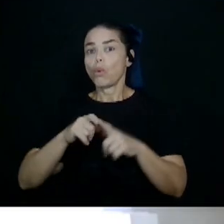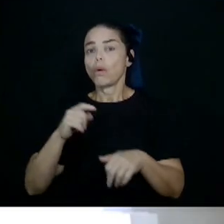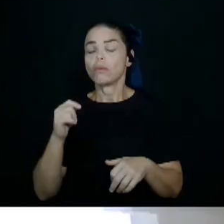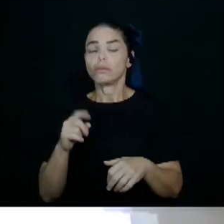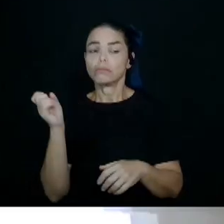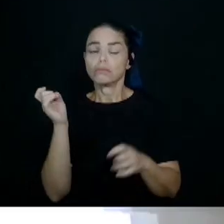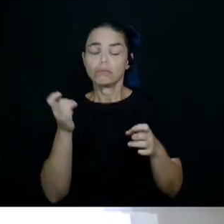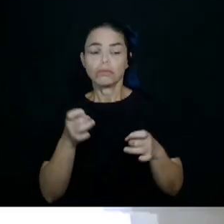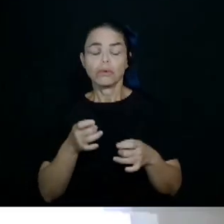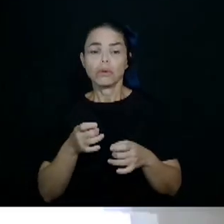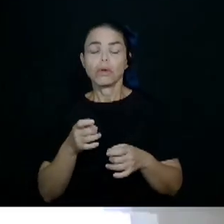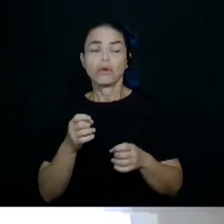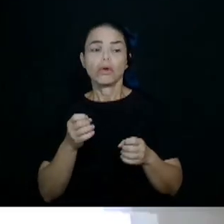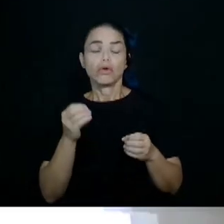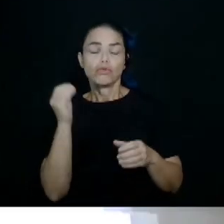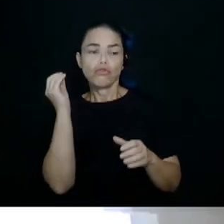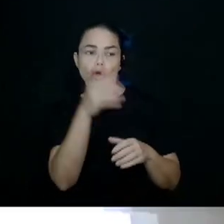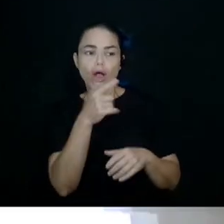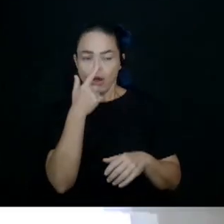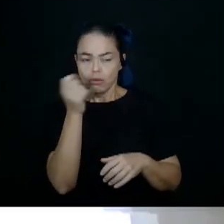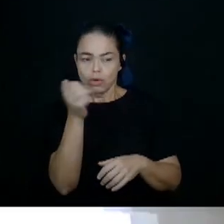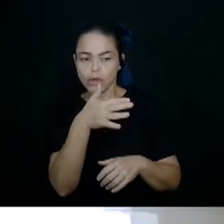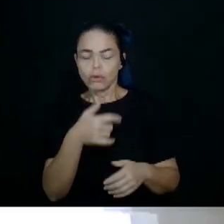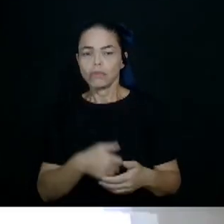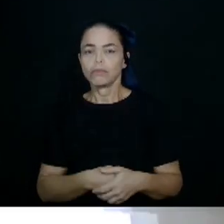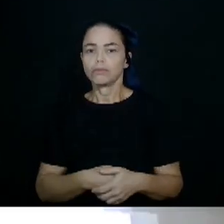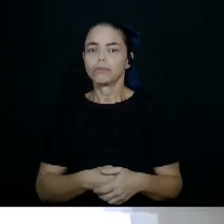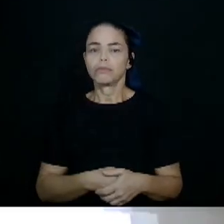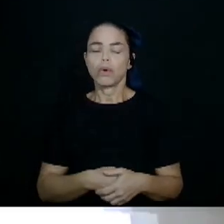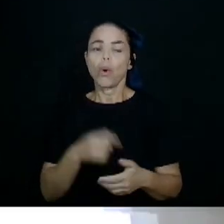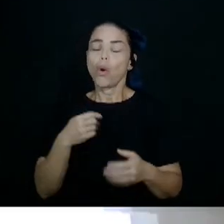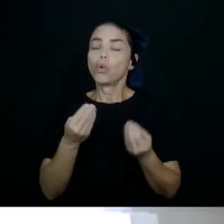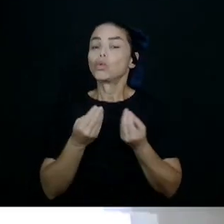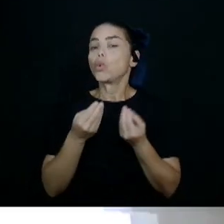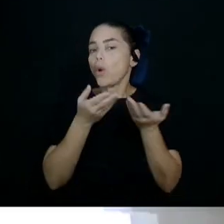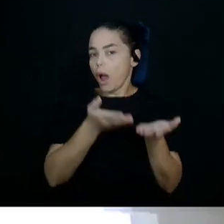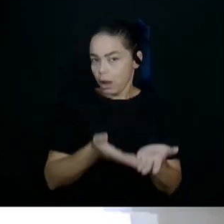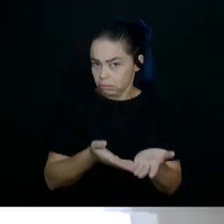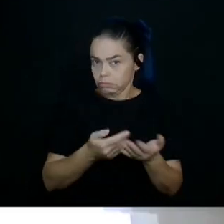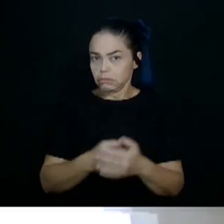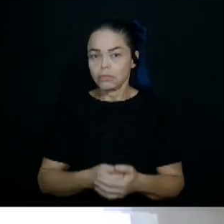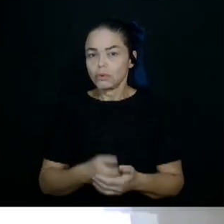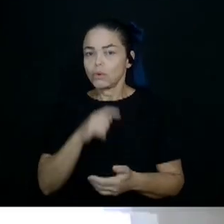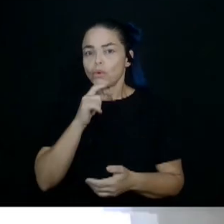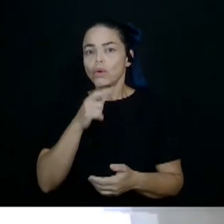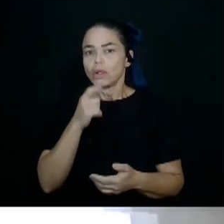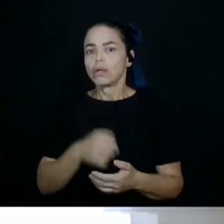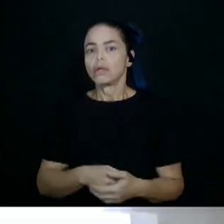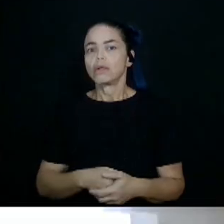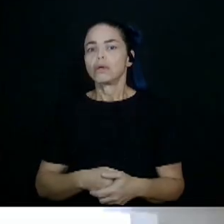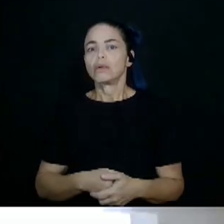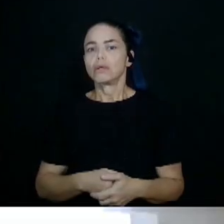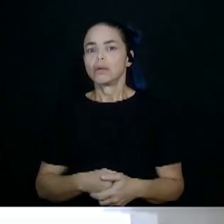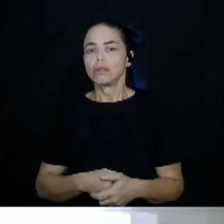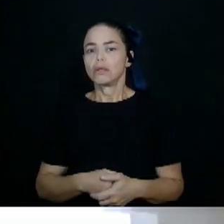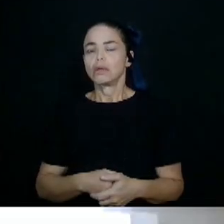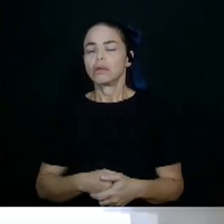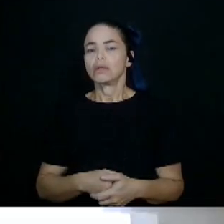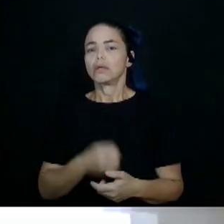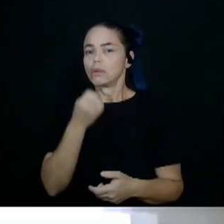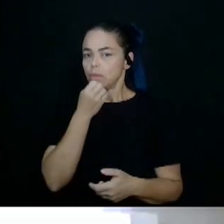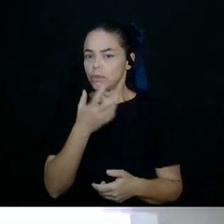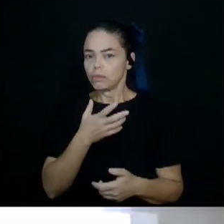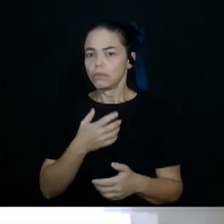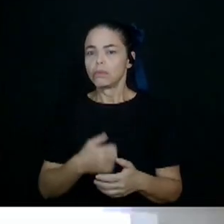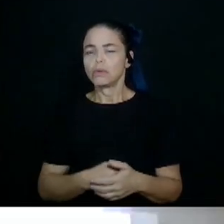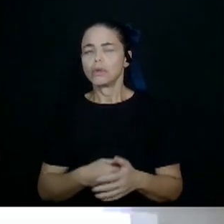que realmente isso que classifica o transtorno de acumulação, a dificuldade de se desfazer de pertences. Uma boa questão que